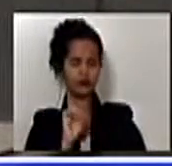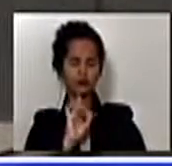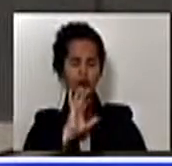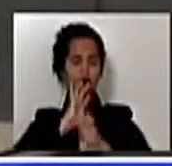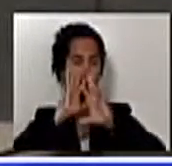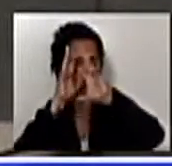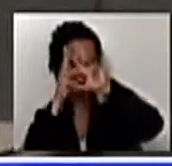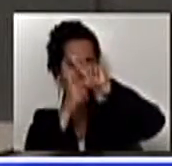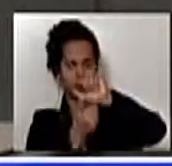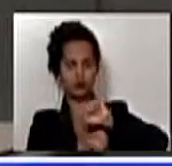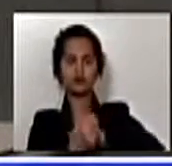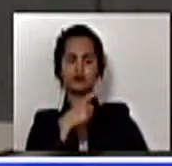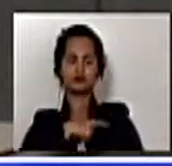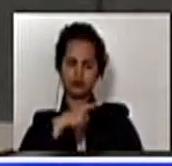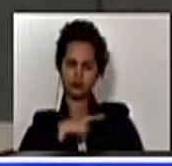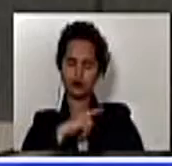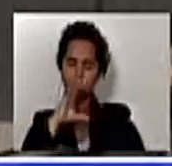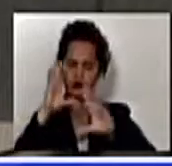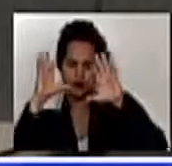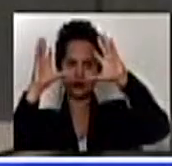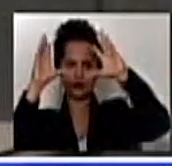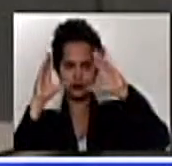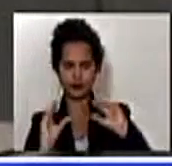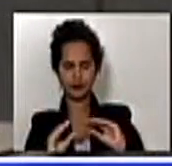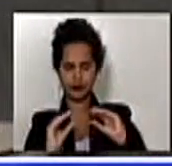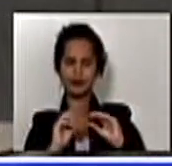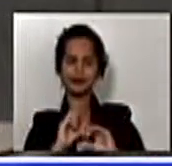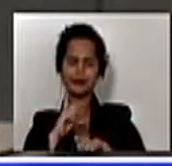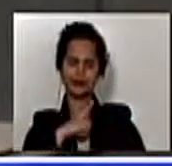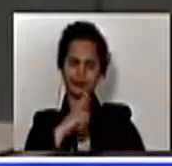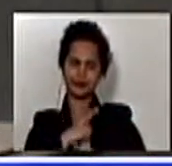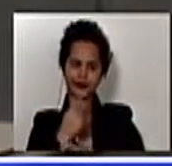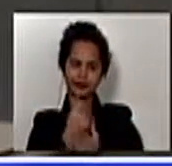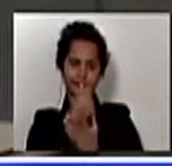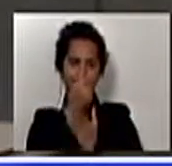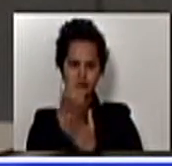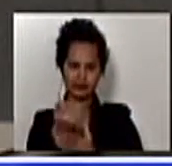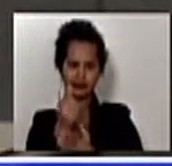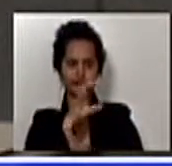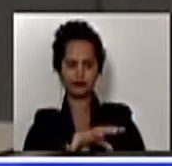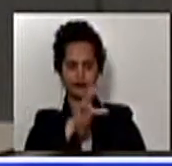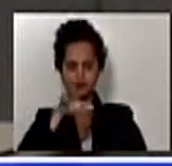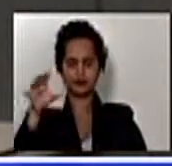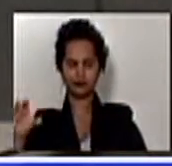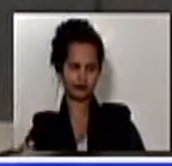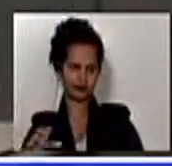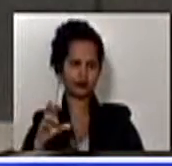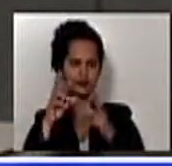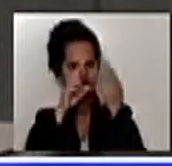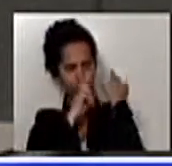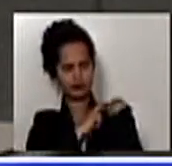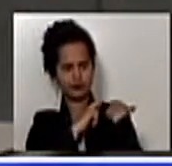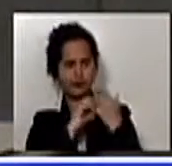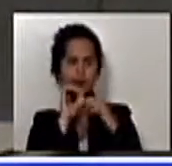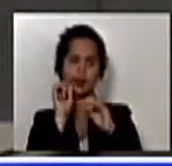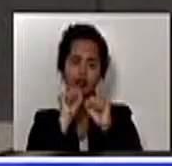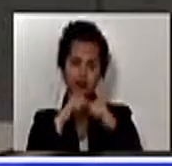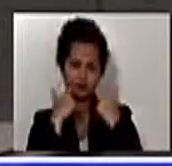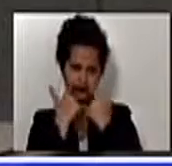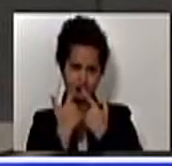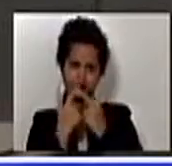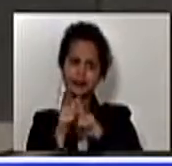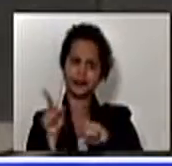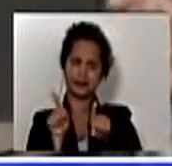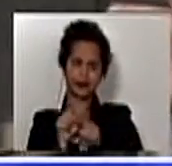ela vem reduzindo drasticamente, né, aí o orçamento das instituições, tanto da Assembleia, que o orçamento da